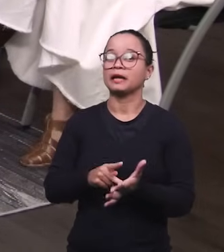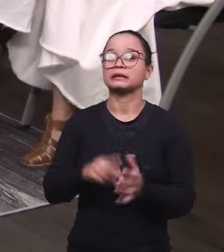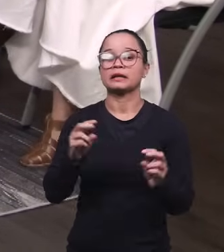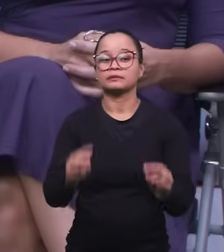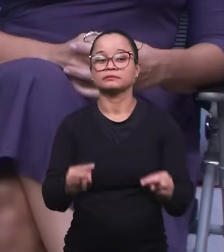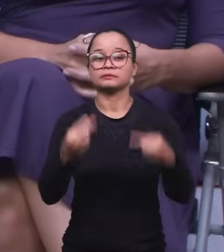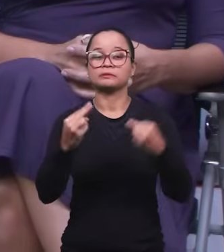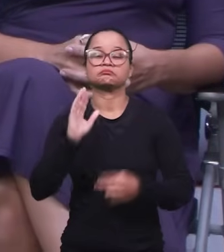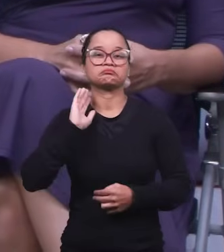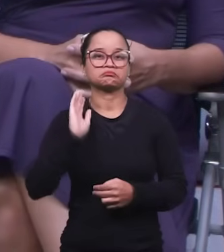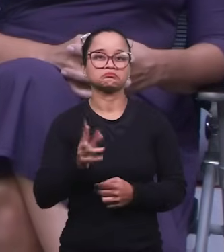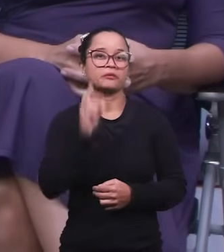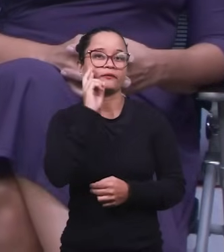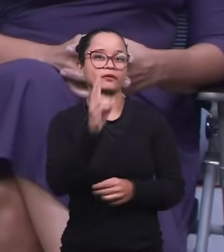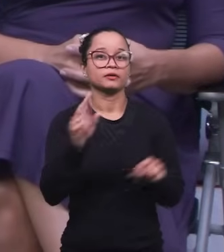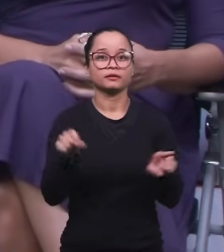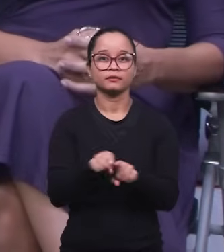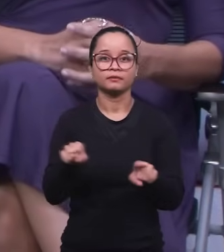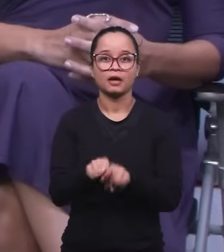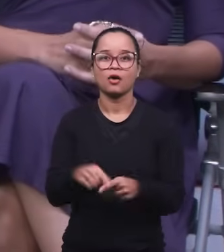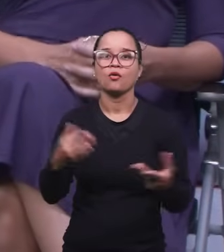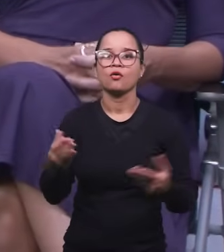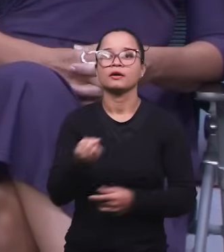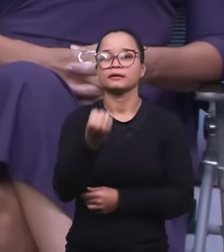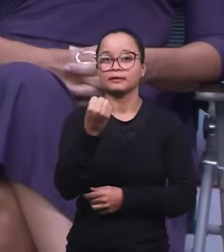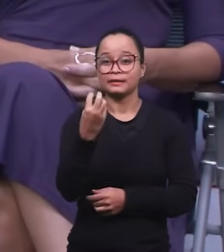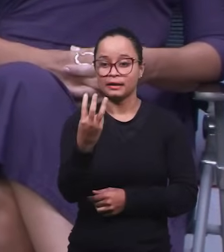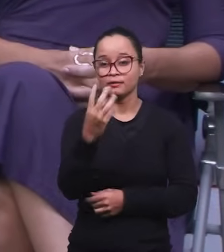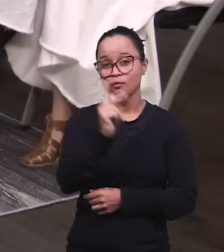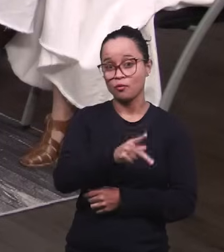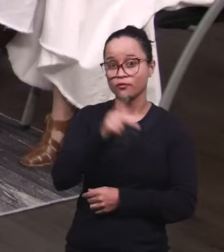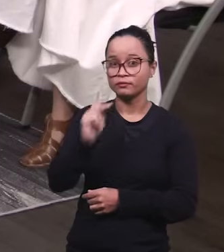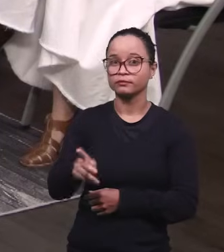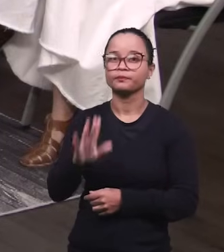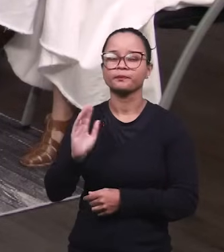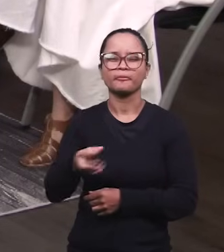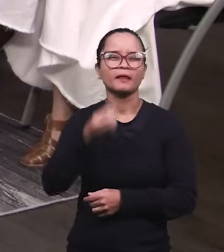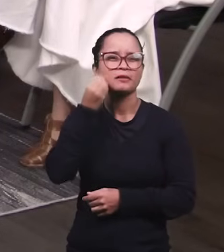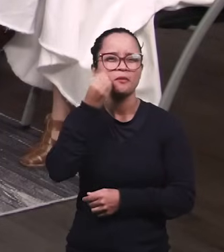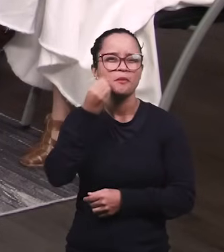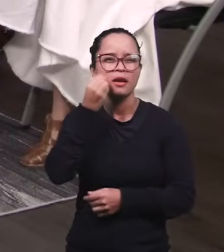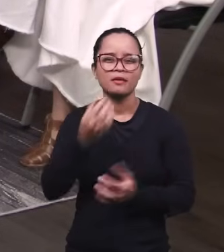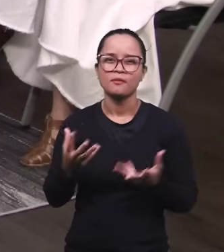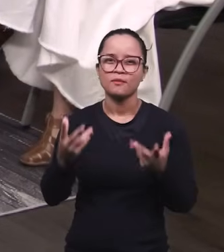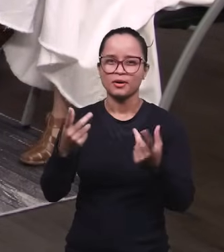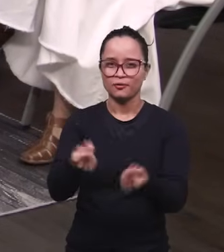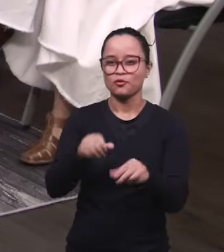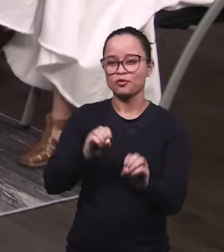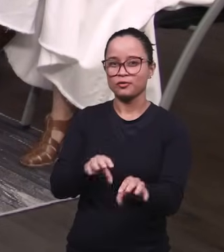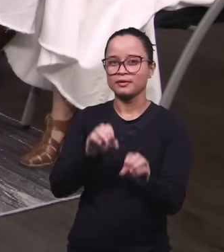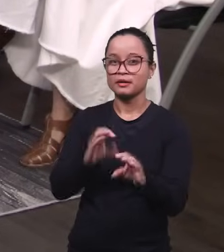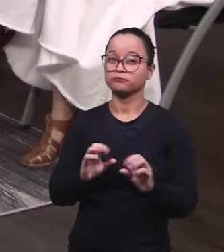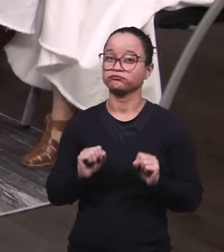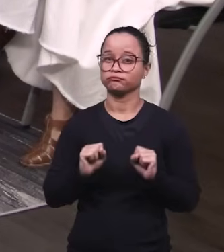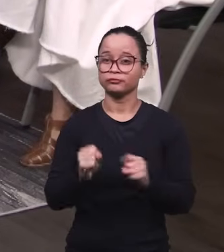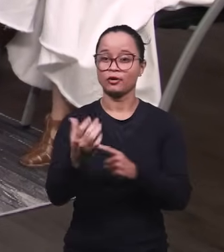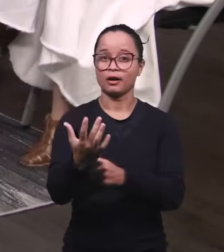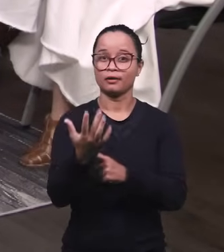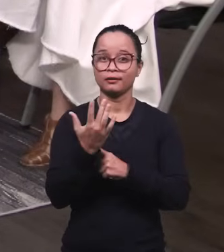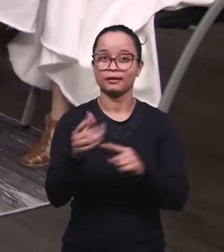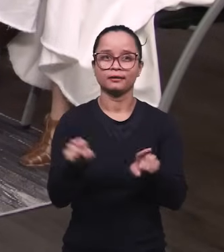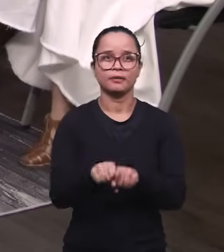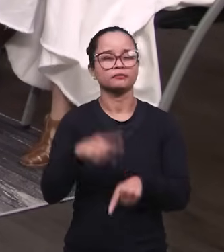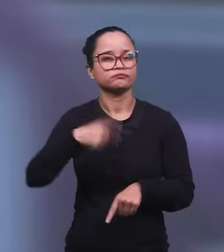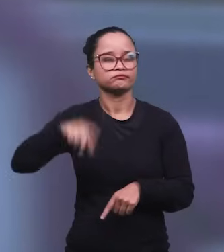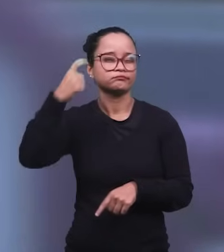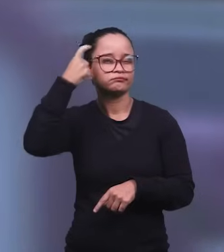acompanha já viu que hoje nós temos 3 professoras com uma larga experiência na educação que pode nos